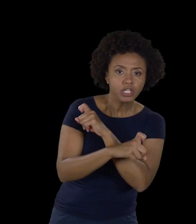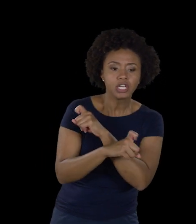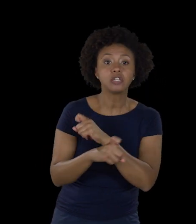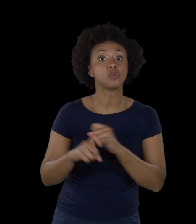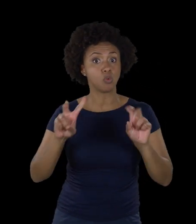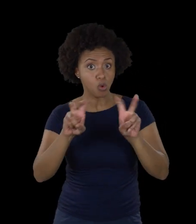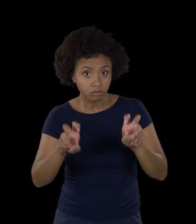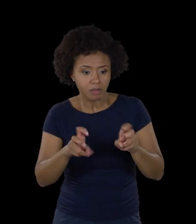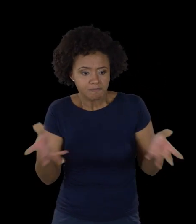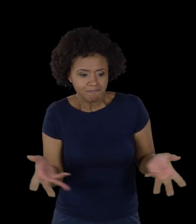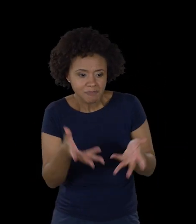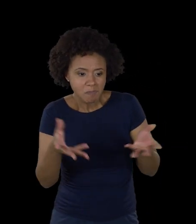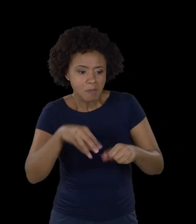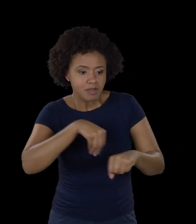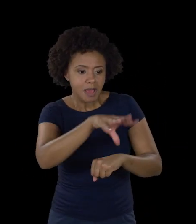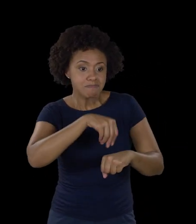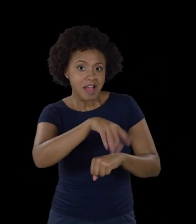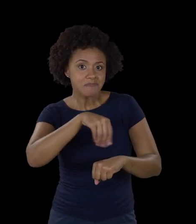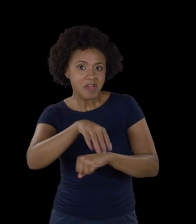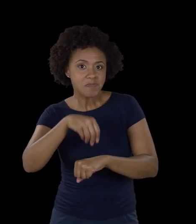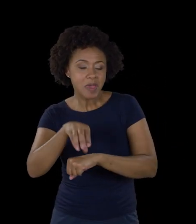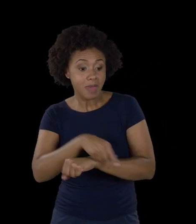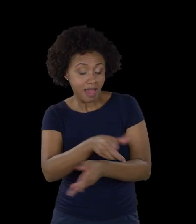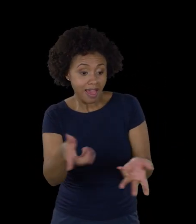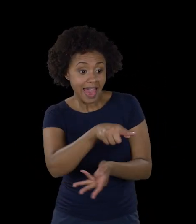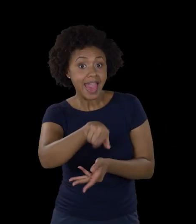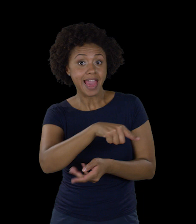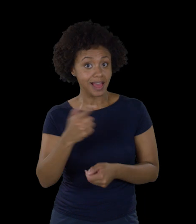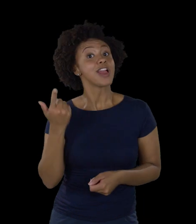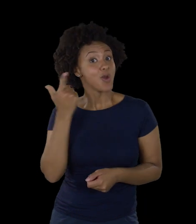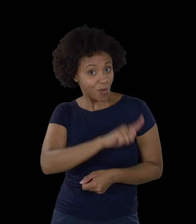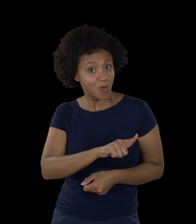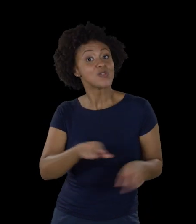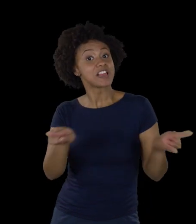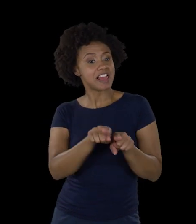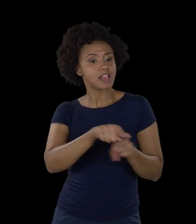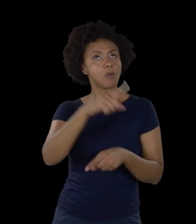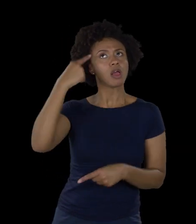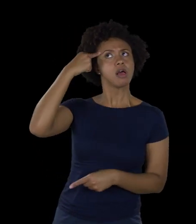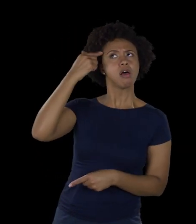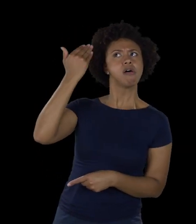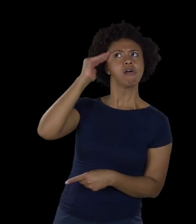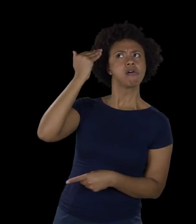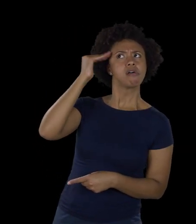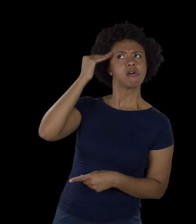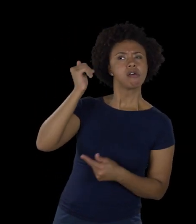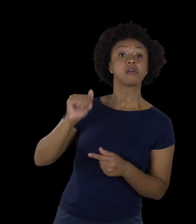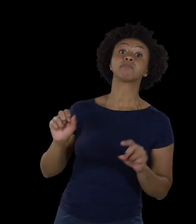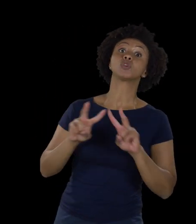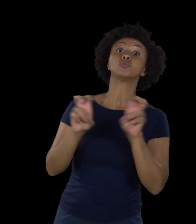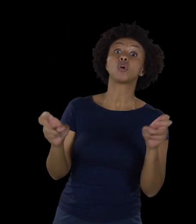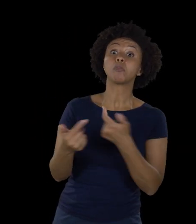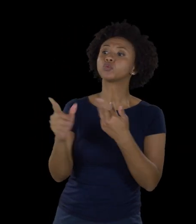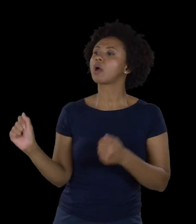tema, estimule sempre que possível eles mesmos a chegar às suas próprias conclusões, sobretudo ao preço do